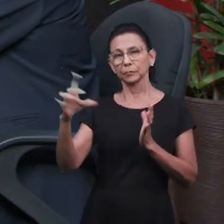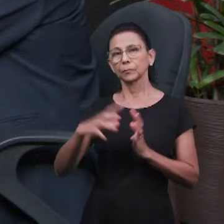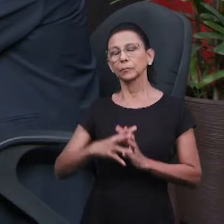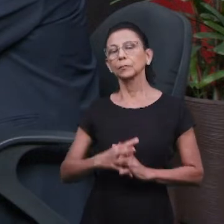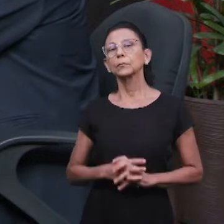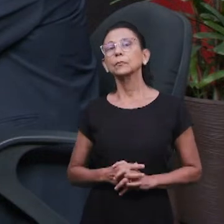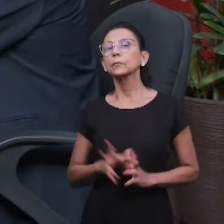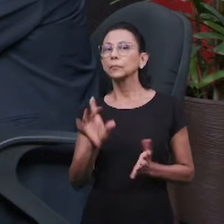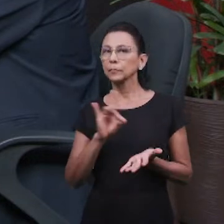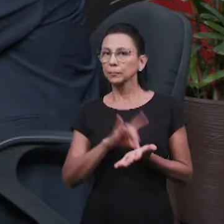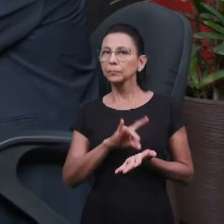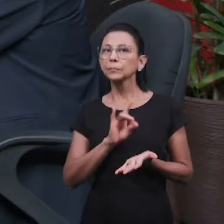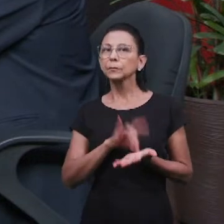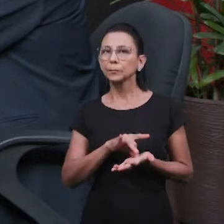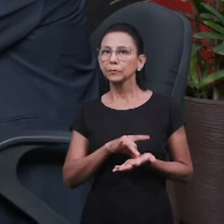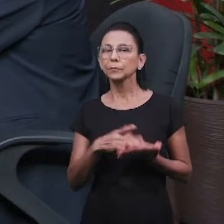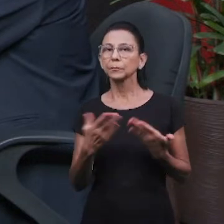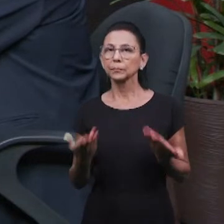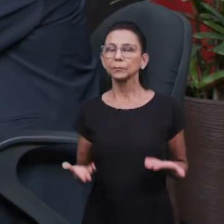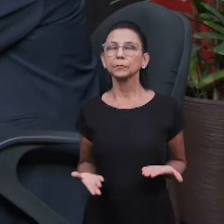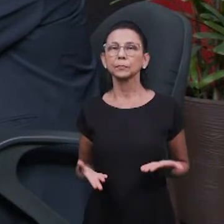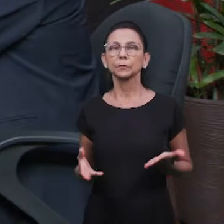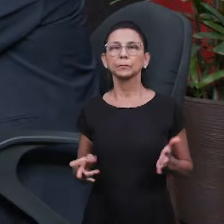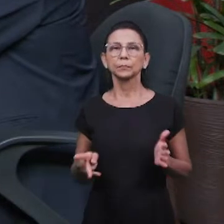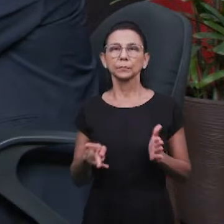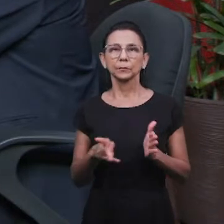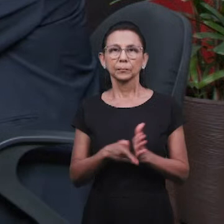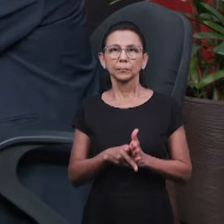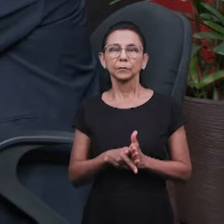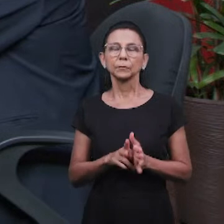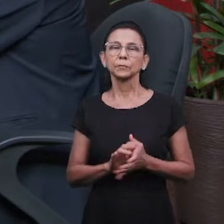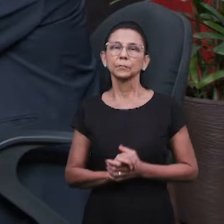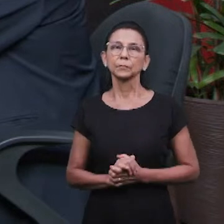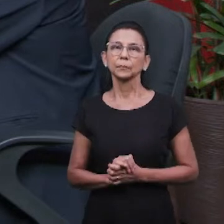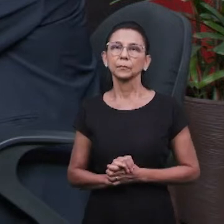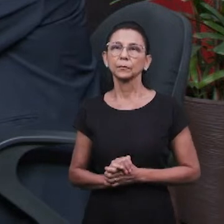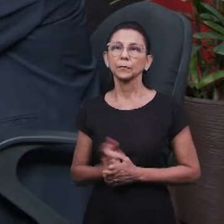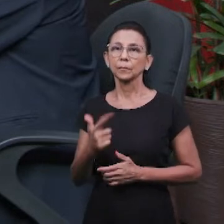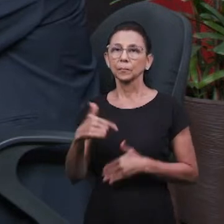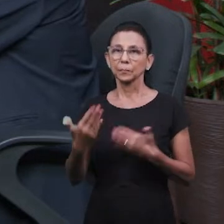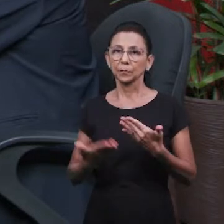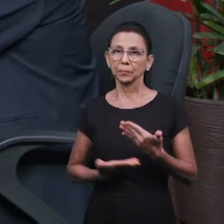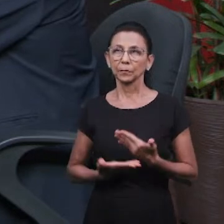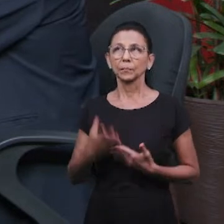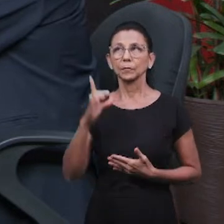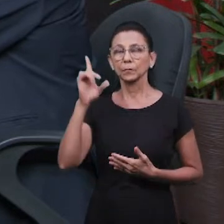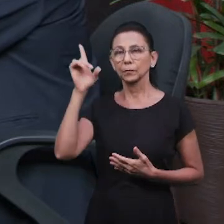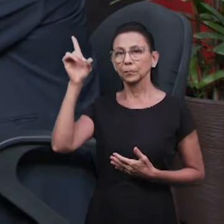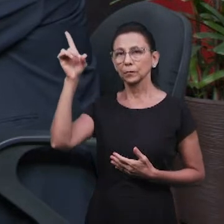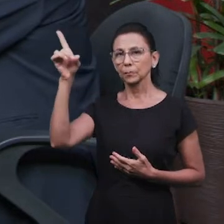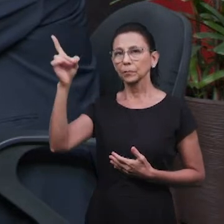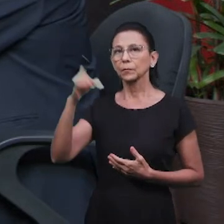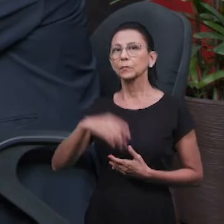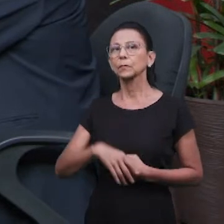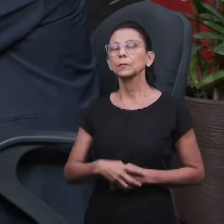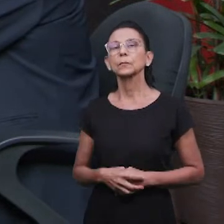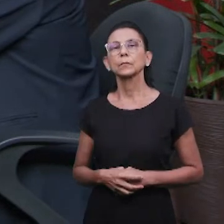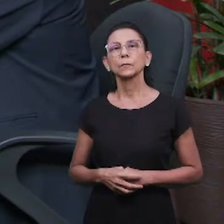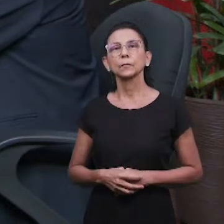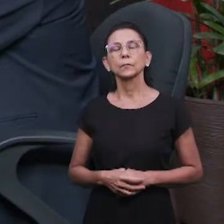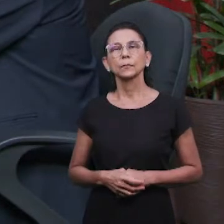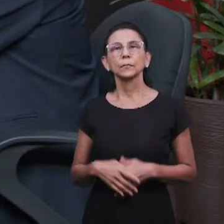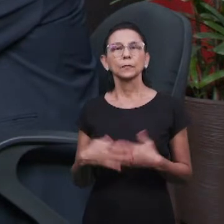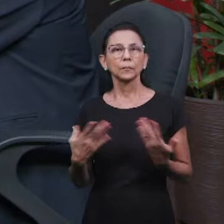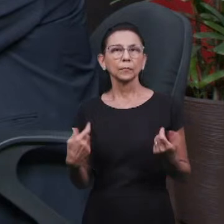também, é uma realidade, né? Isso faz parte do nosso papel como servos de Deus, né? De